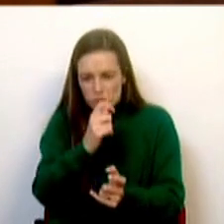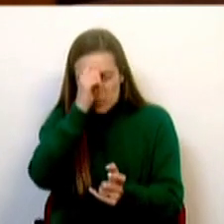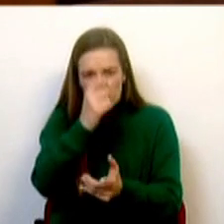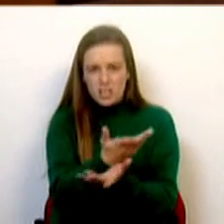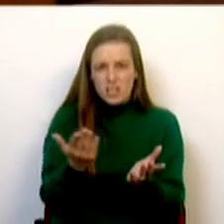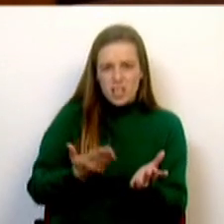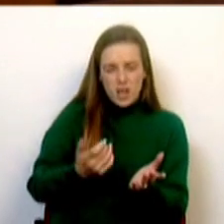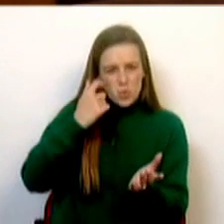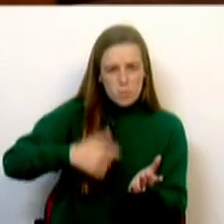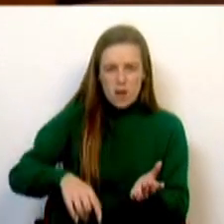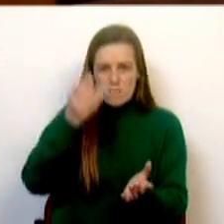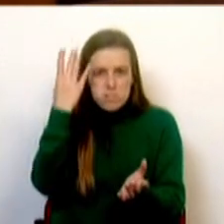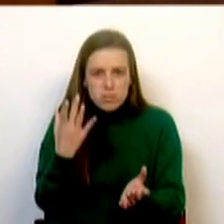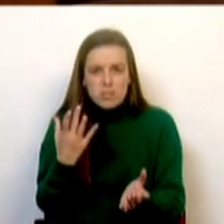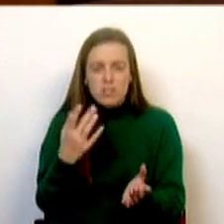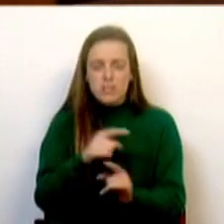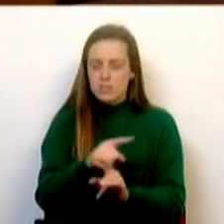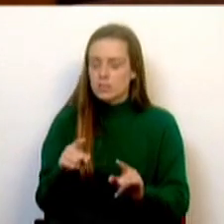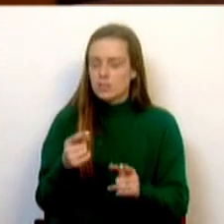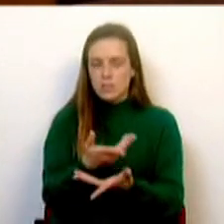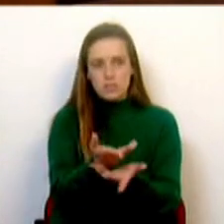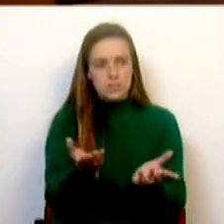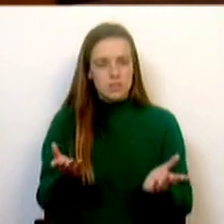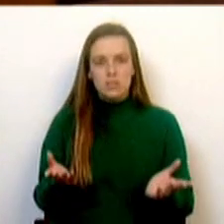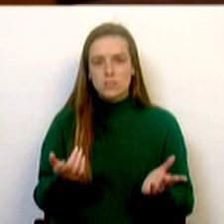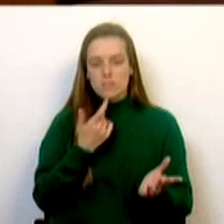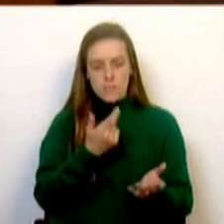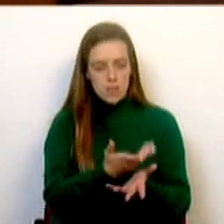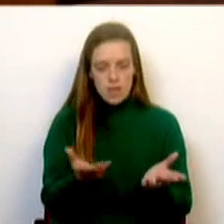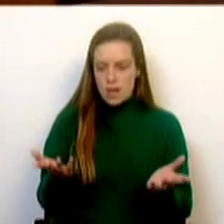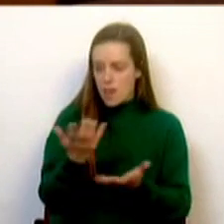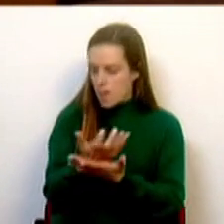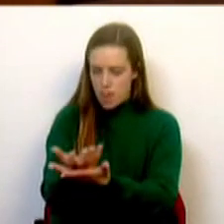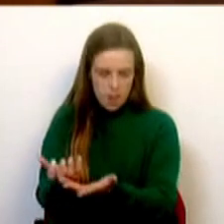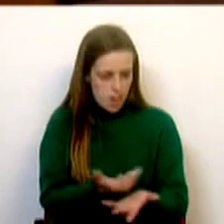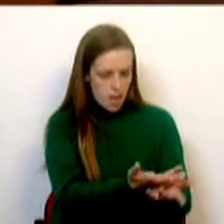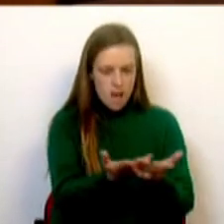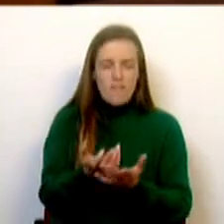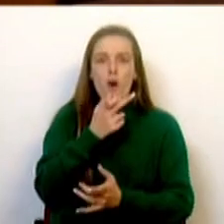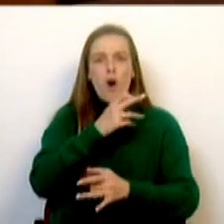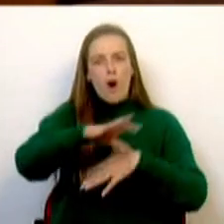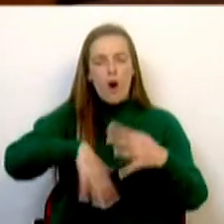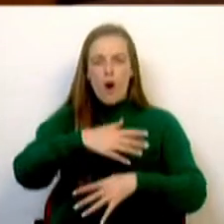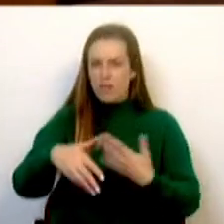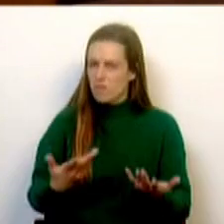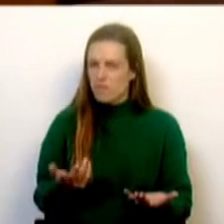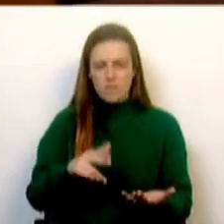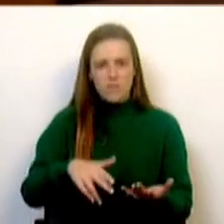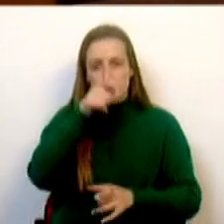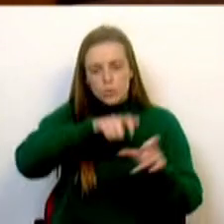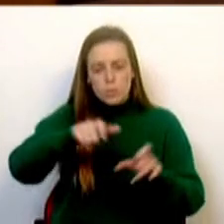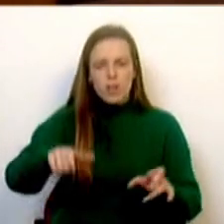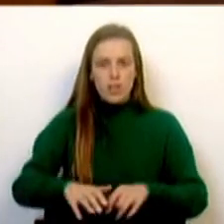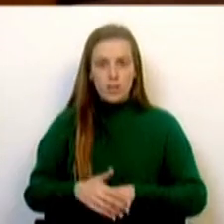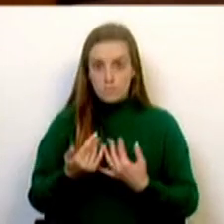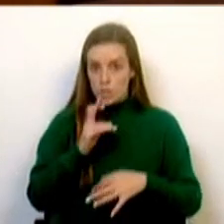direitos humanos, ficaram gravadas na pedra como um dos momentos mais tenebrosos da humanidade. Mas